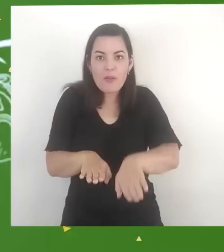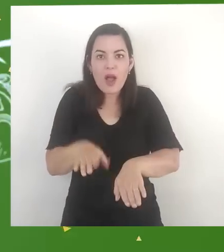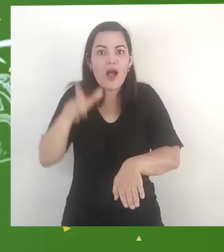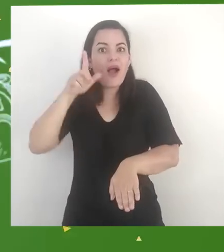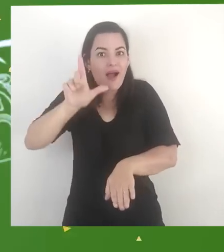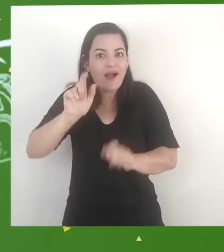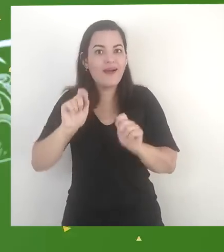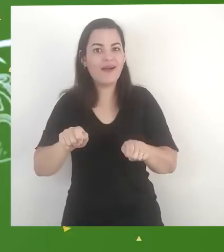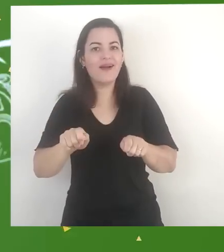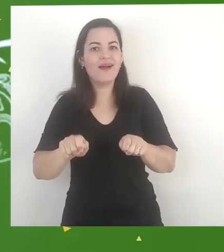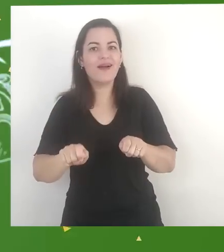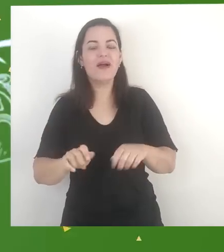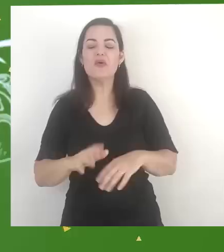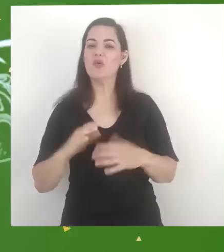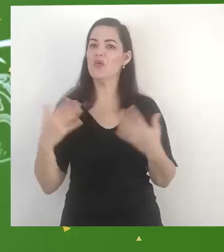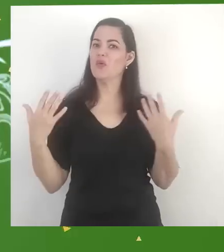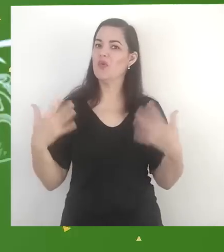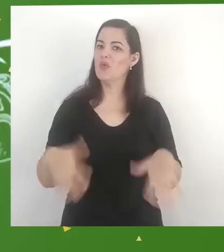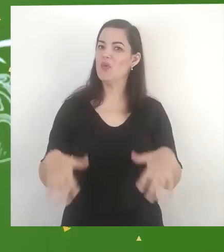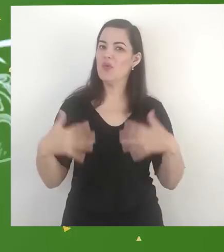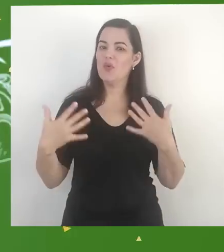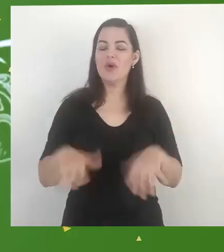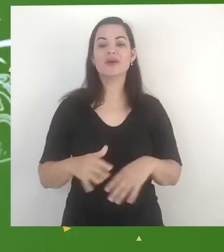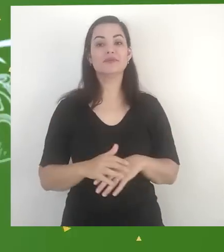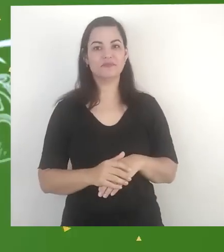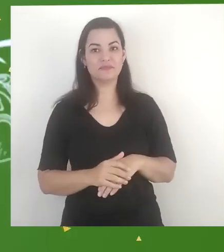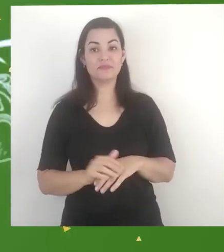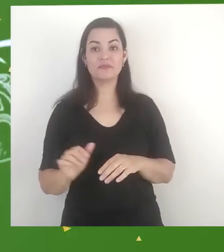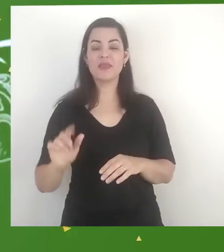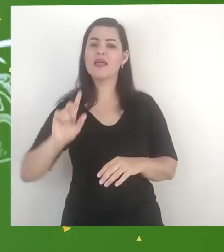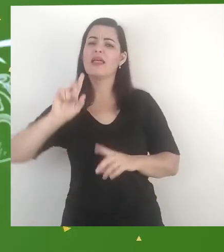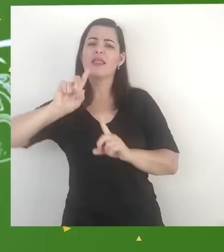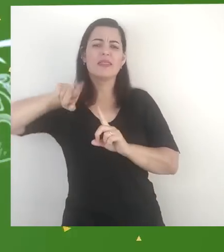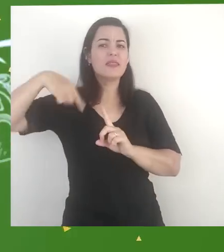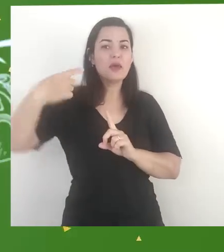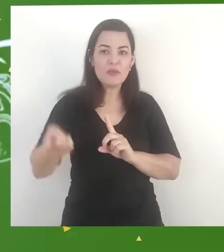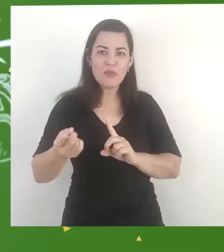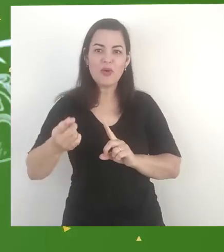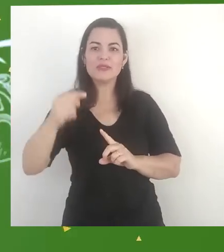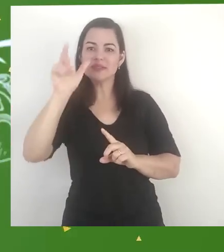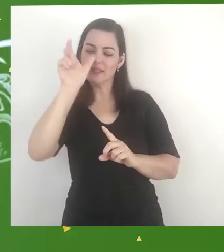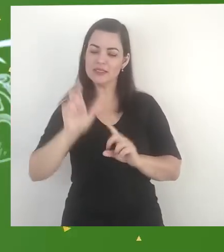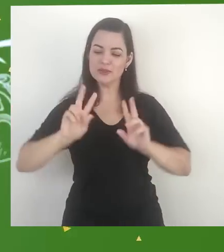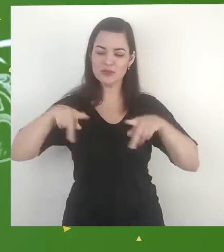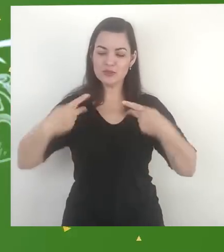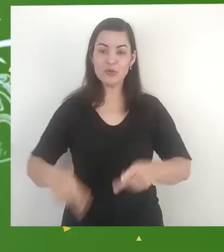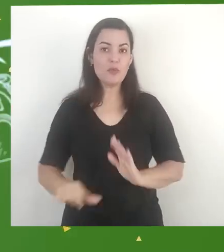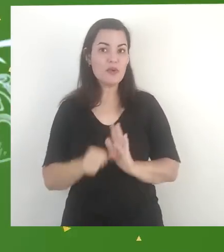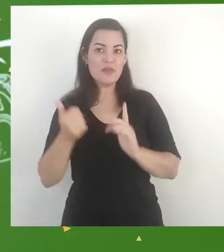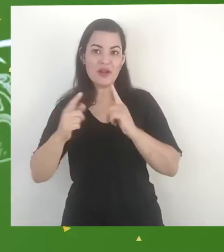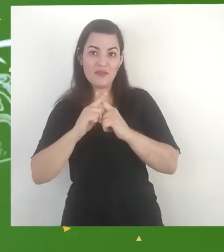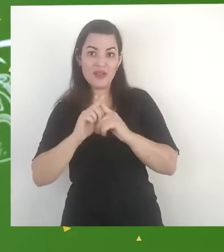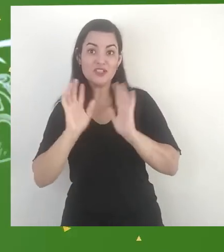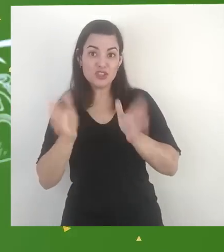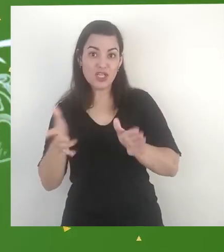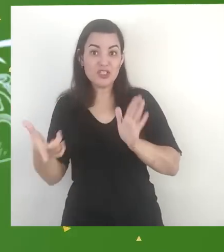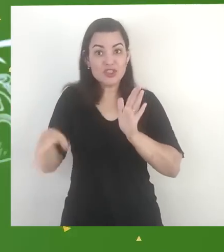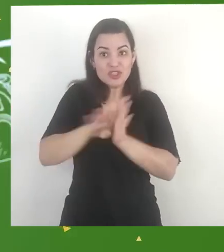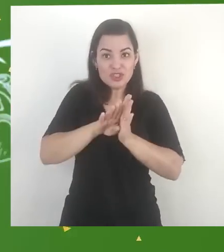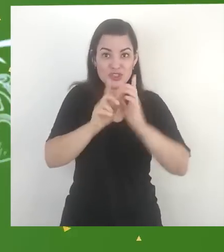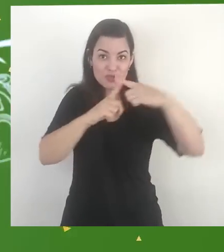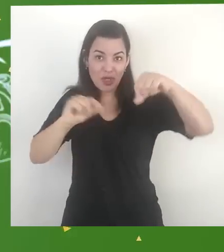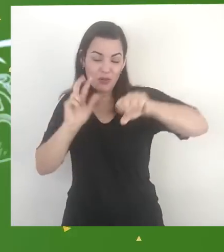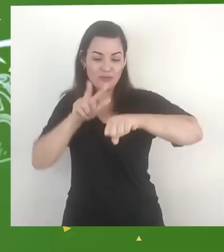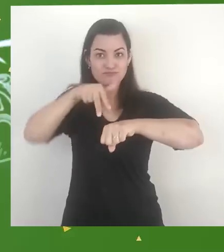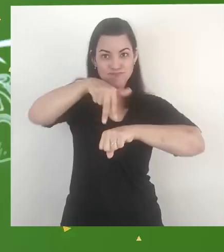humanidade. Após o ser humano ter pisado pela primeira vez na superfície da Lua, nós tivemos